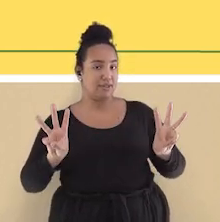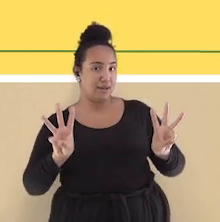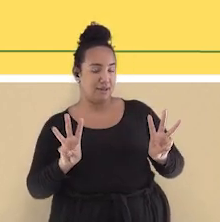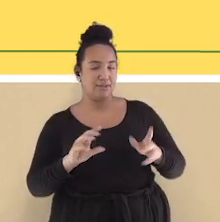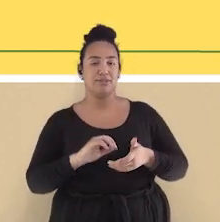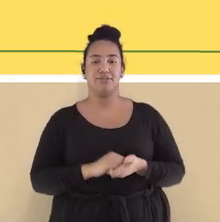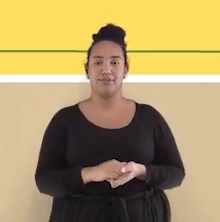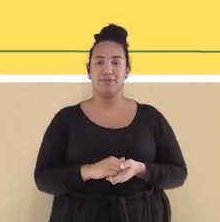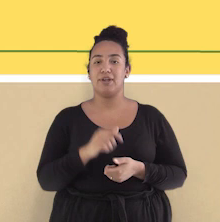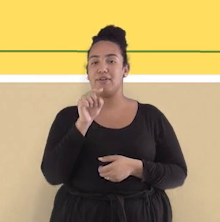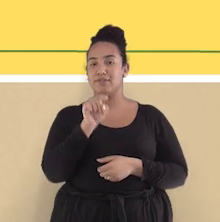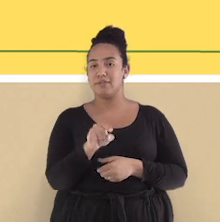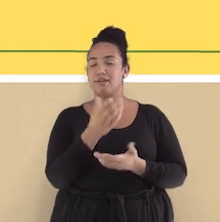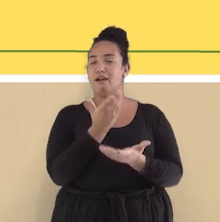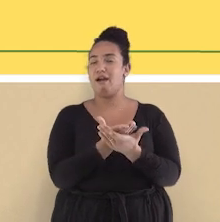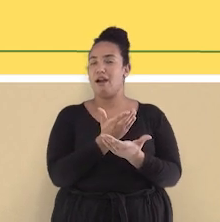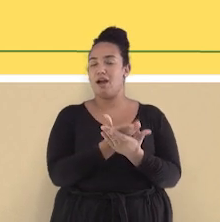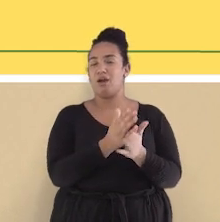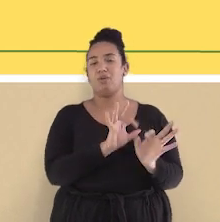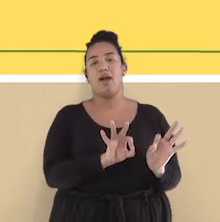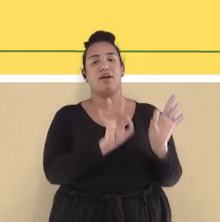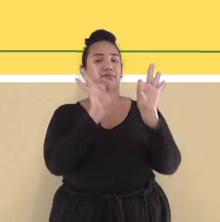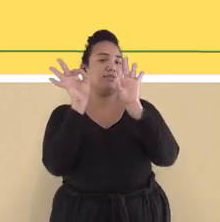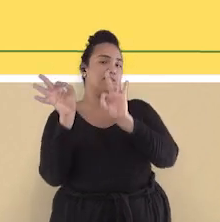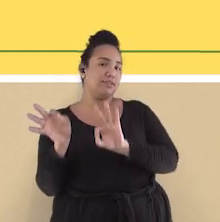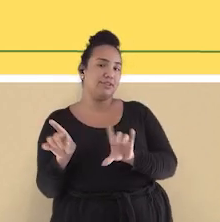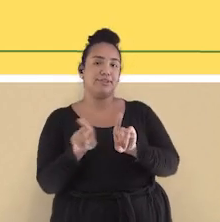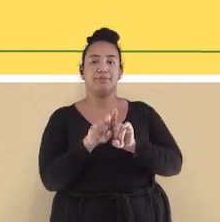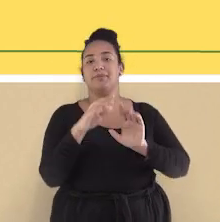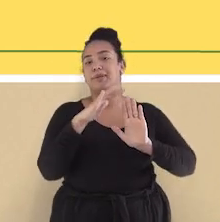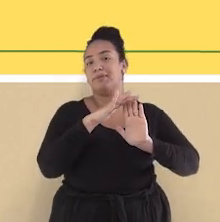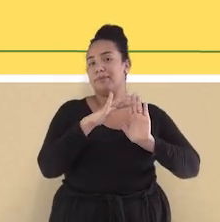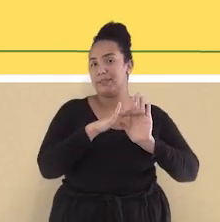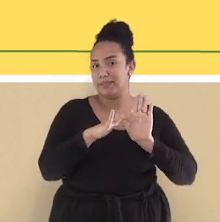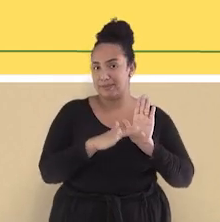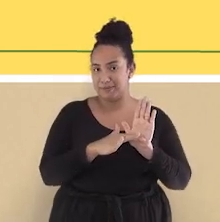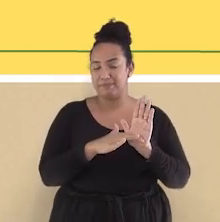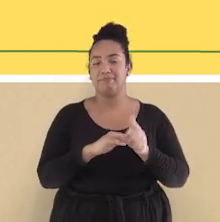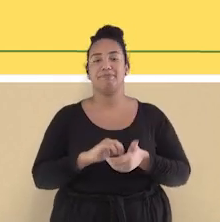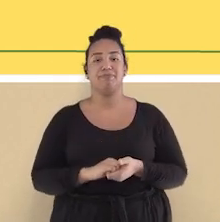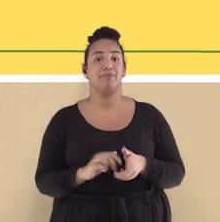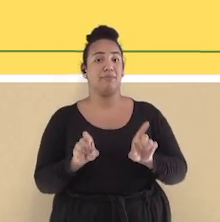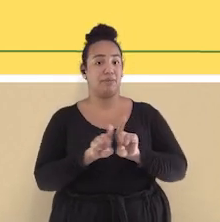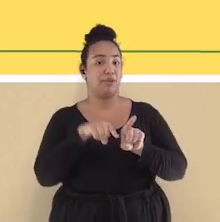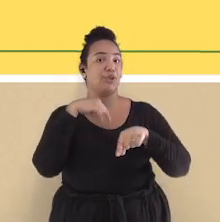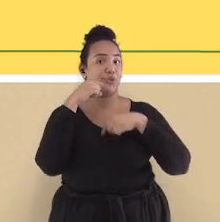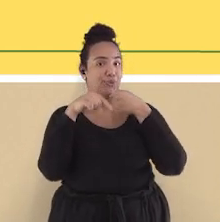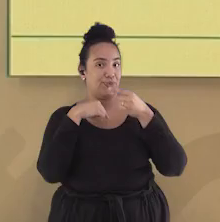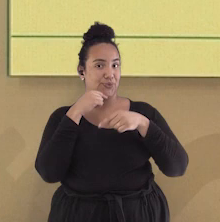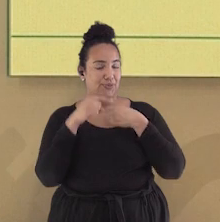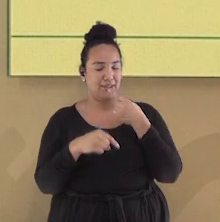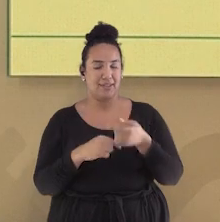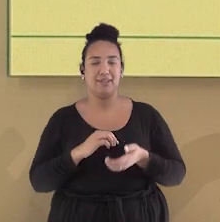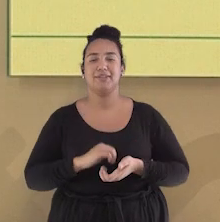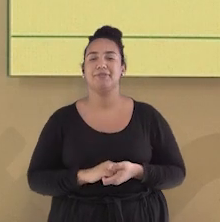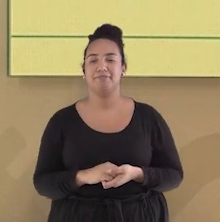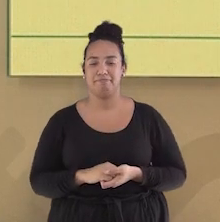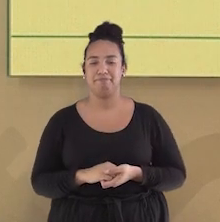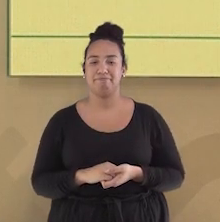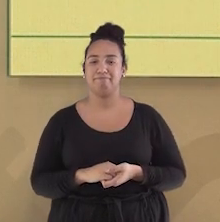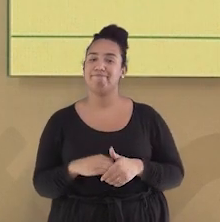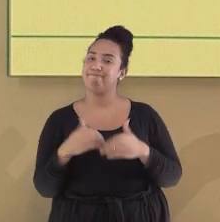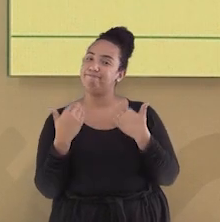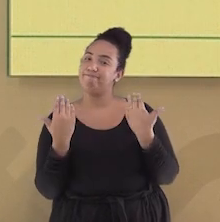site. Lá você acompanha nossas aulas, a programação e ainda consegue tirar suas dúvidas. É